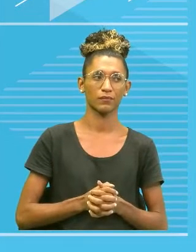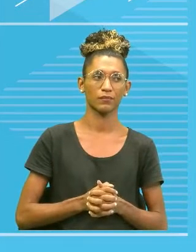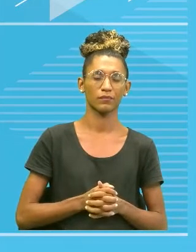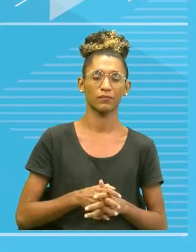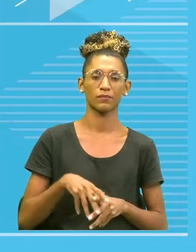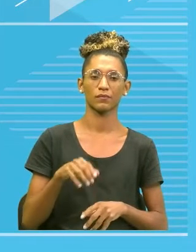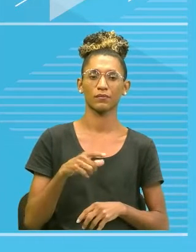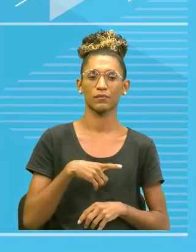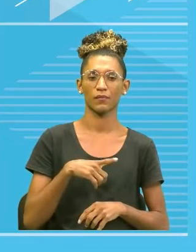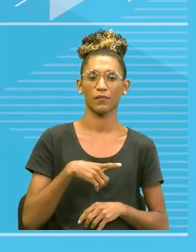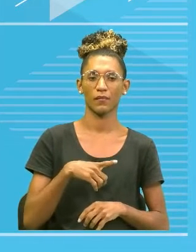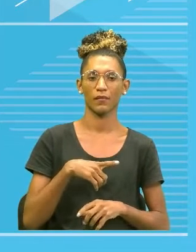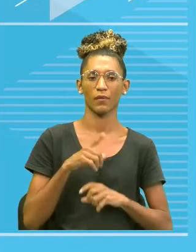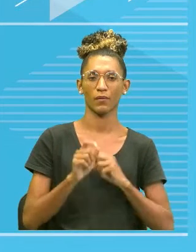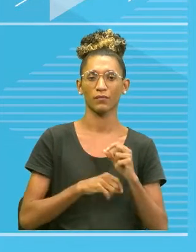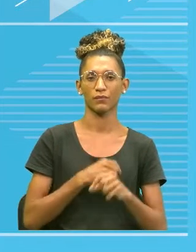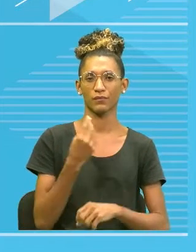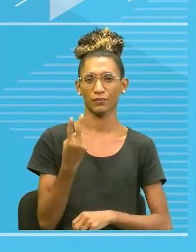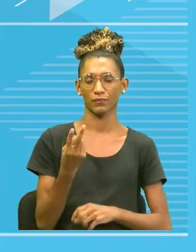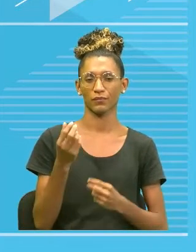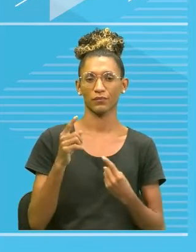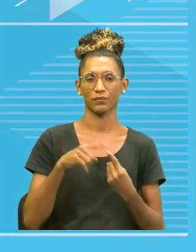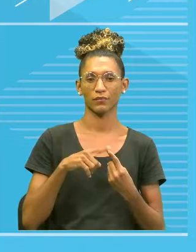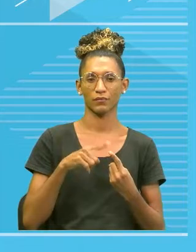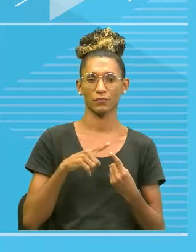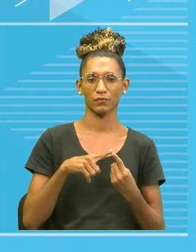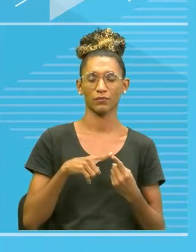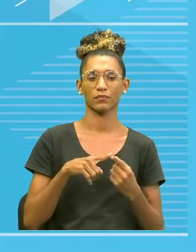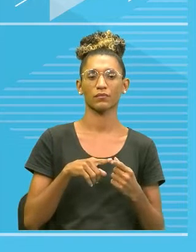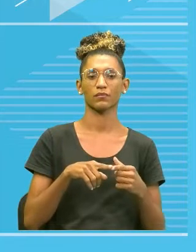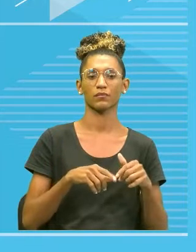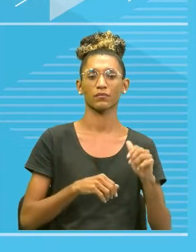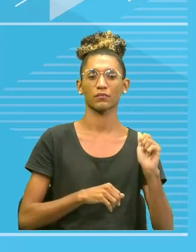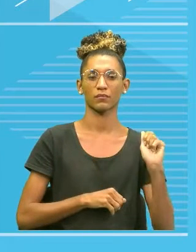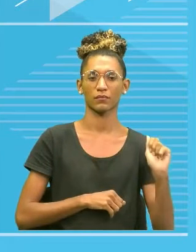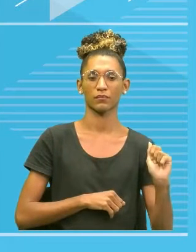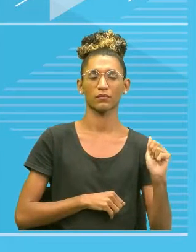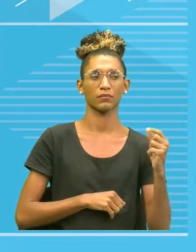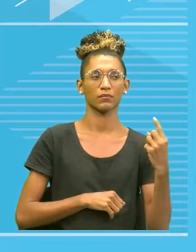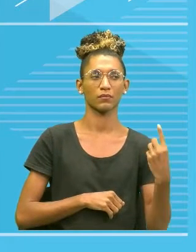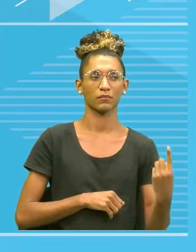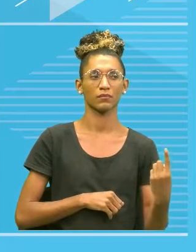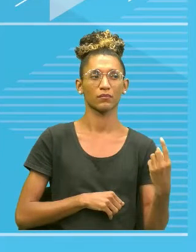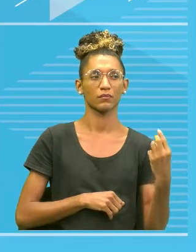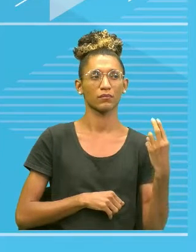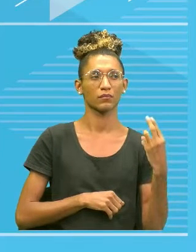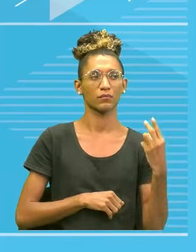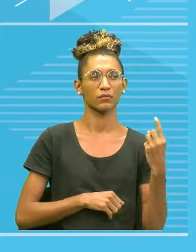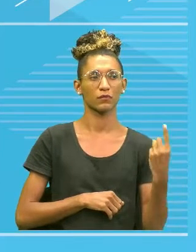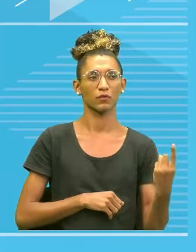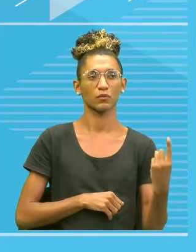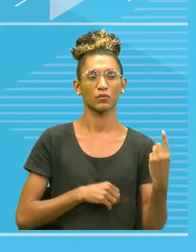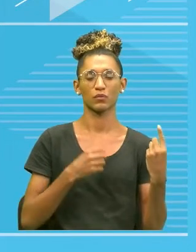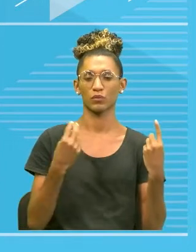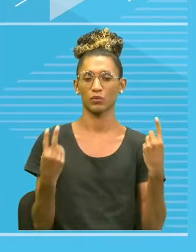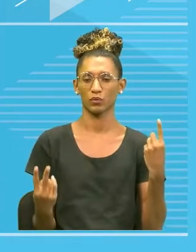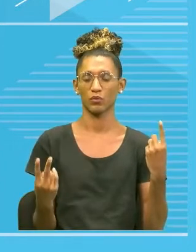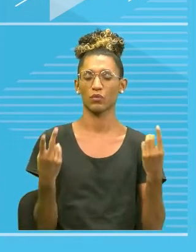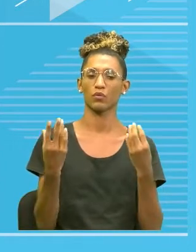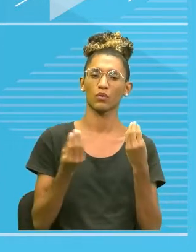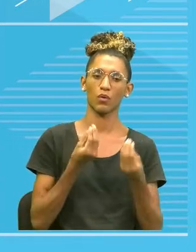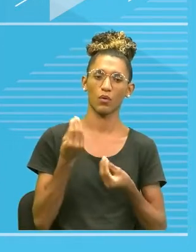eu tenho os dois trabalhos, tanto o trabalho 1 quanto o trabalho 2, ela é anulada pelo